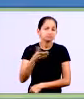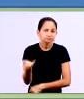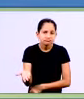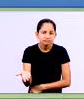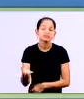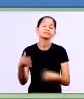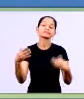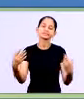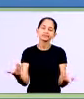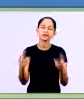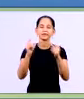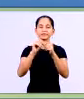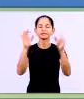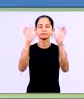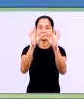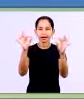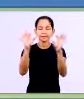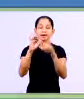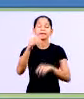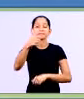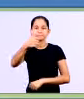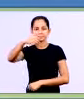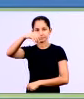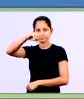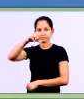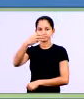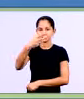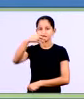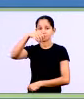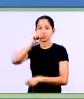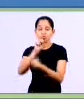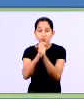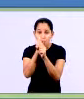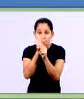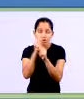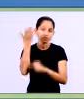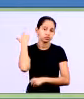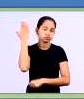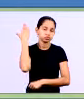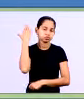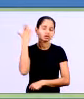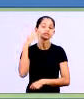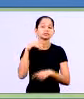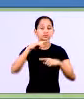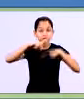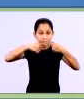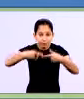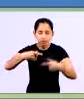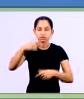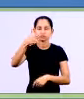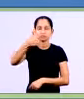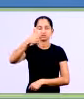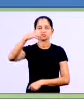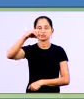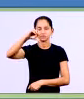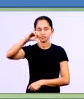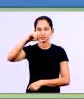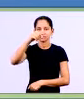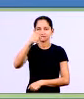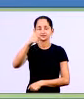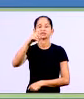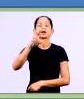Na reforma, isso aqui é uma versão de 1938. Em 1971, houve a supressão